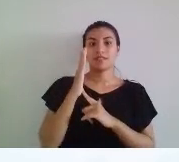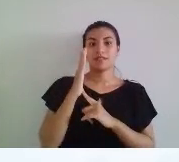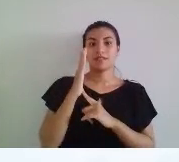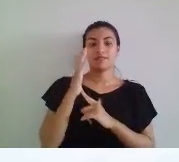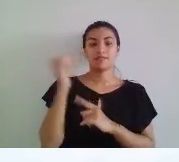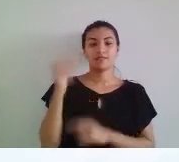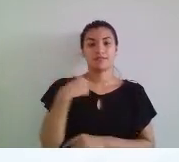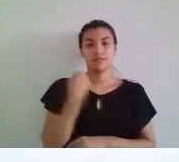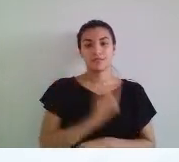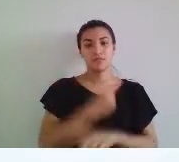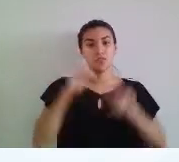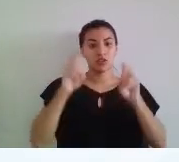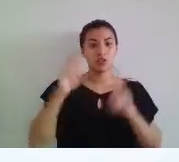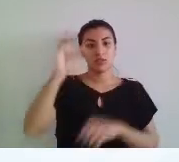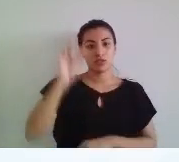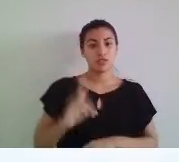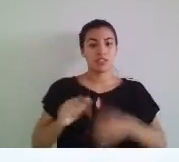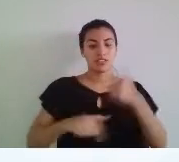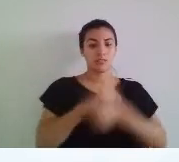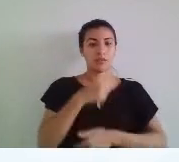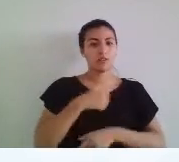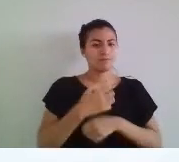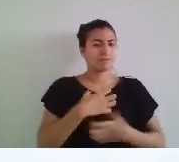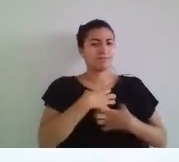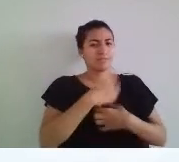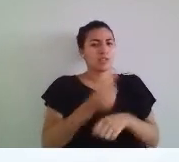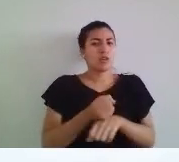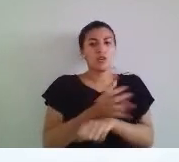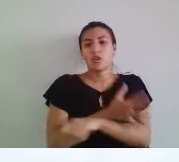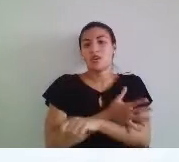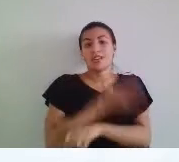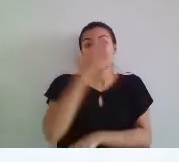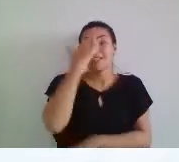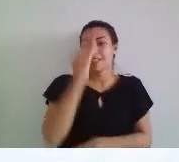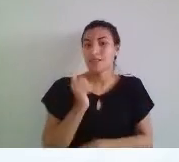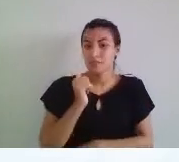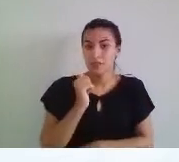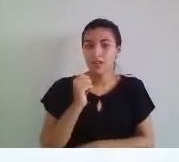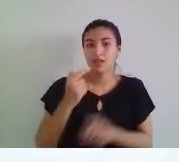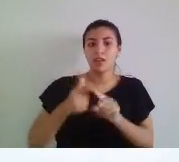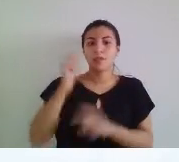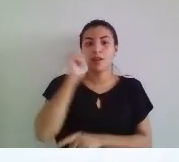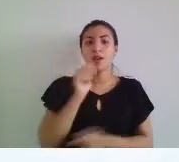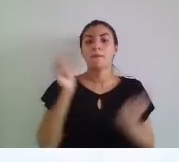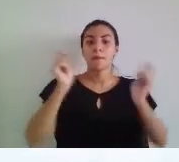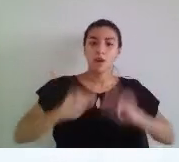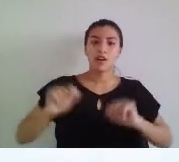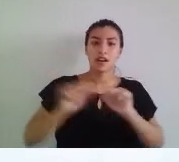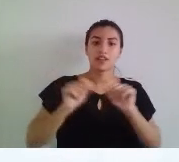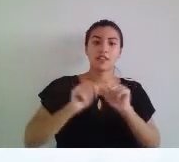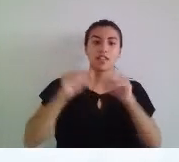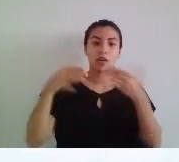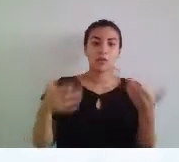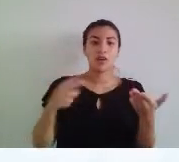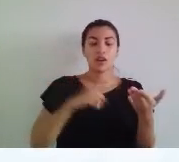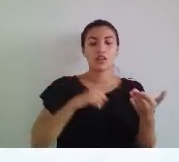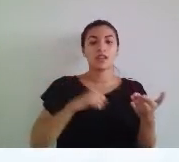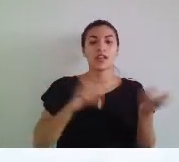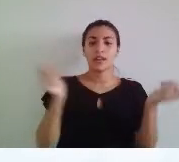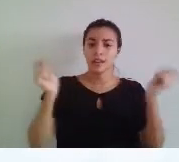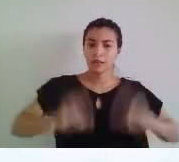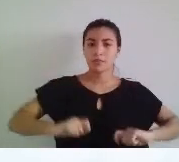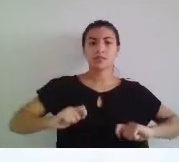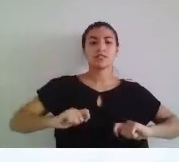direito do trabalho. Eu fico orgulhosa de saber que o que as mulheres podem produzir quando elas têm condições, quando elas